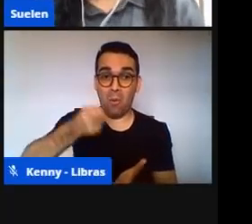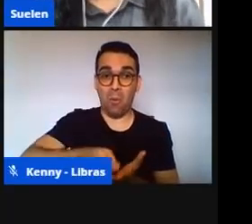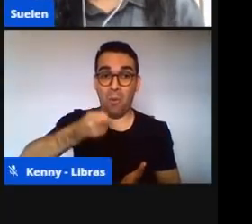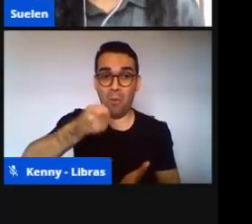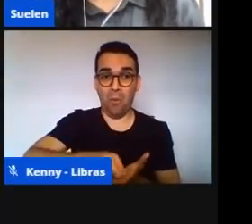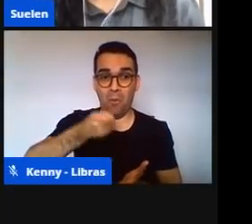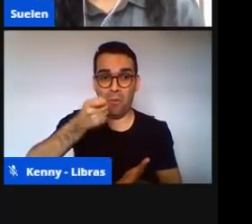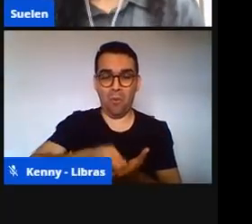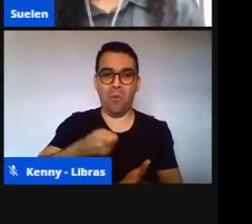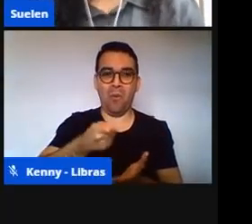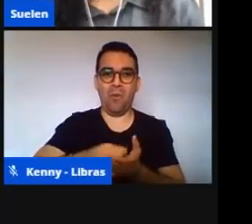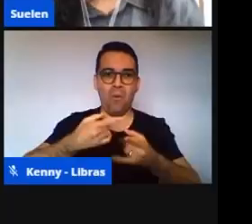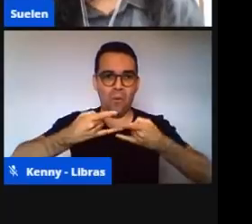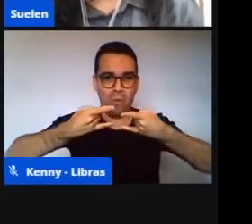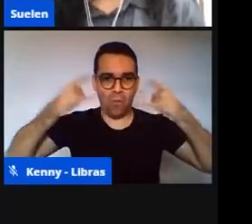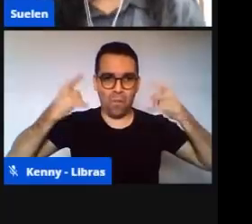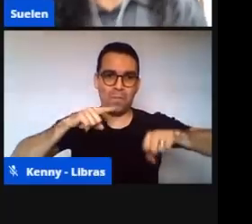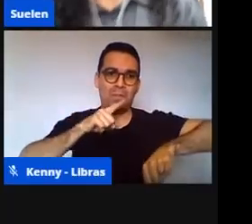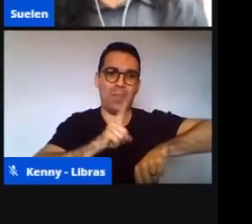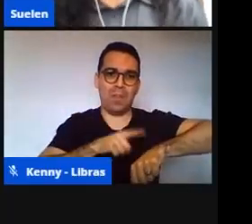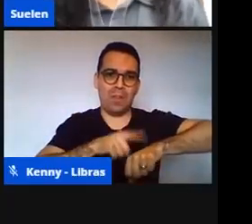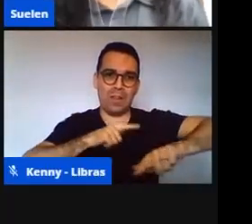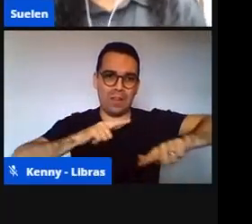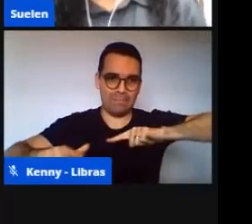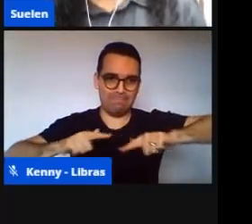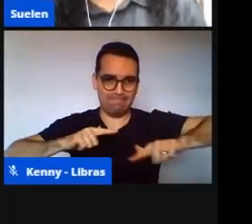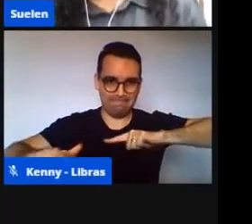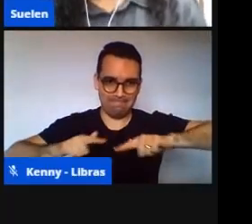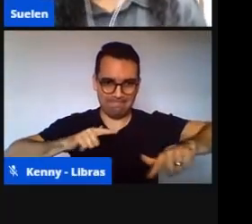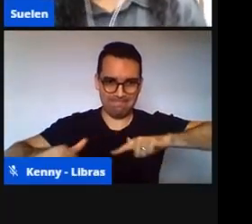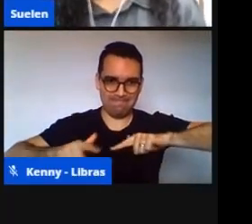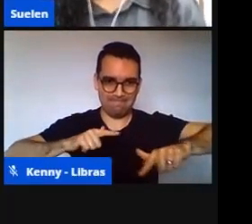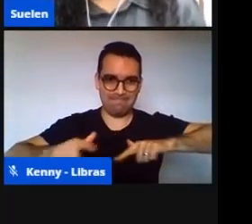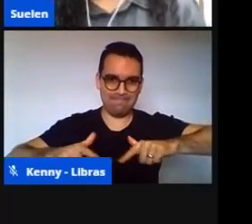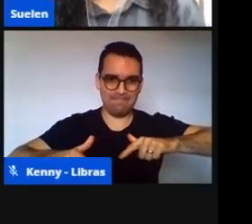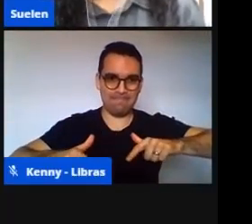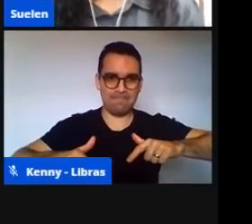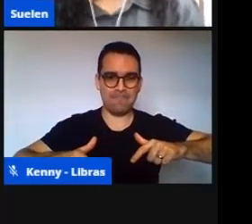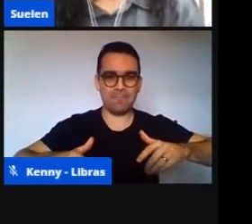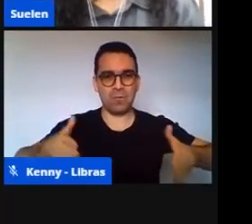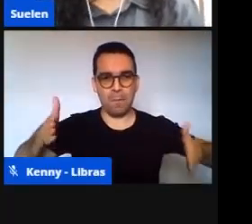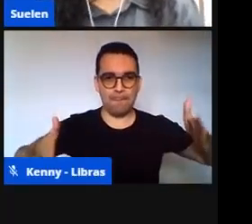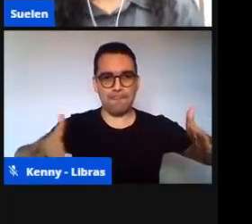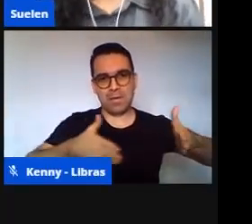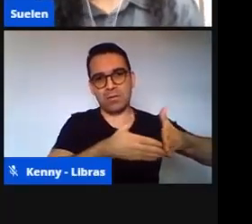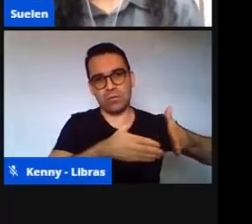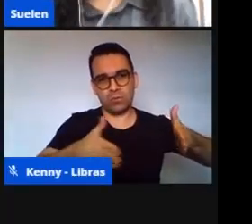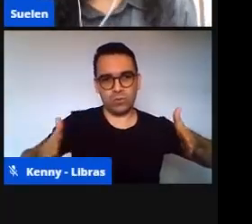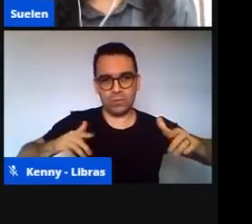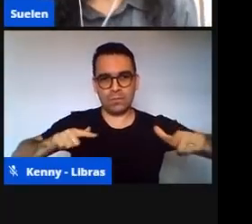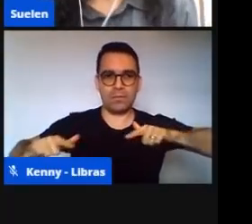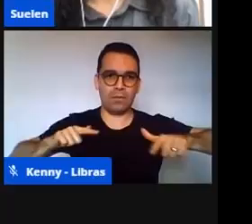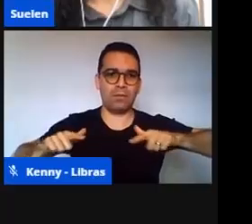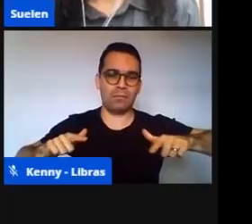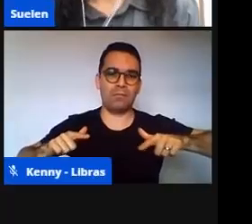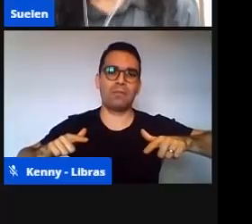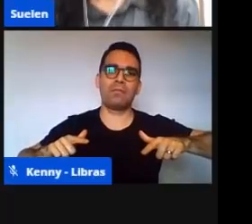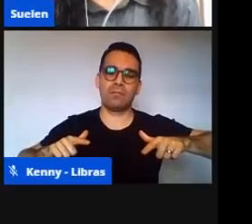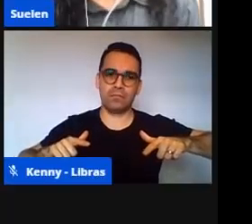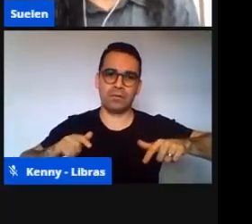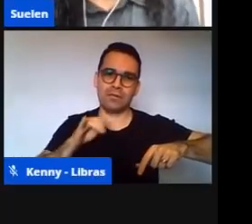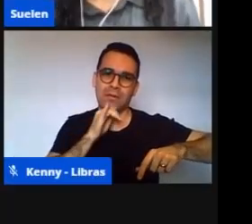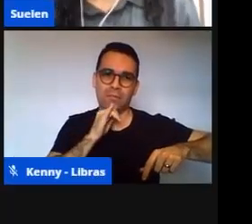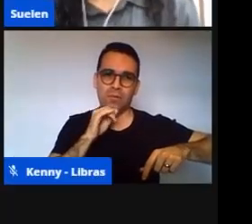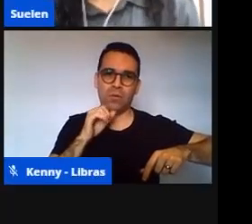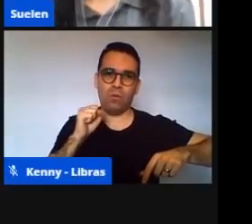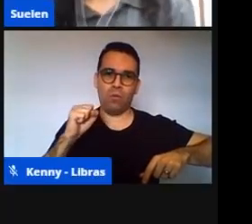toda a jornada de trabalho e deve ser realizada com a troca na frequência adequada, tá? A gente